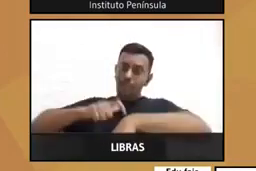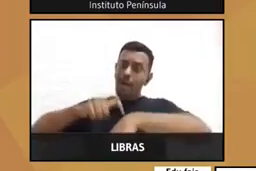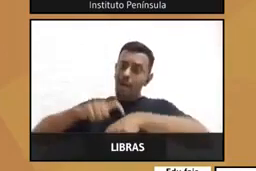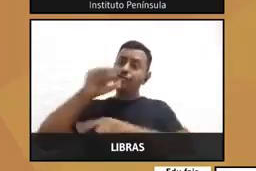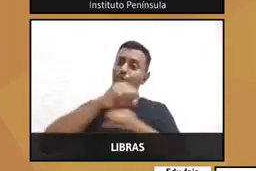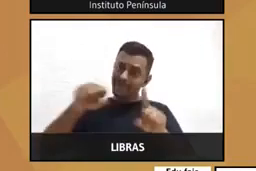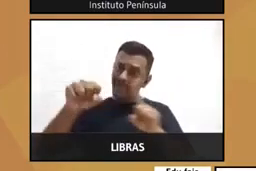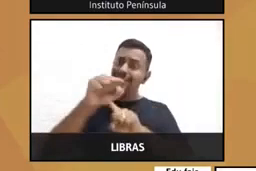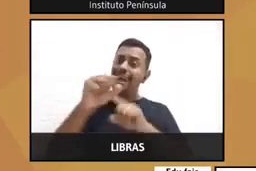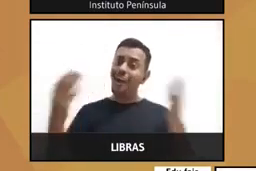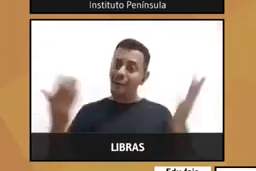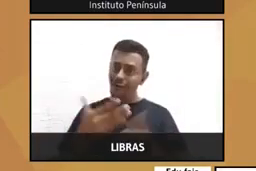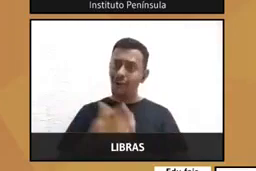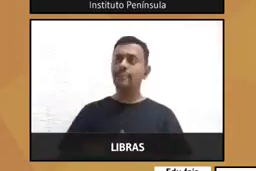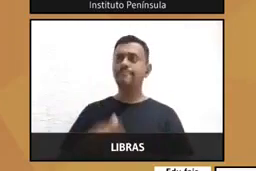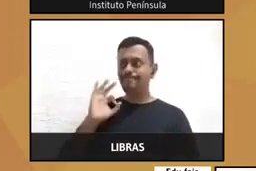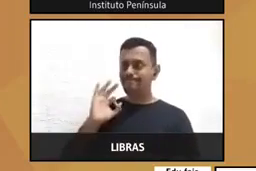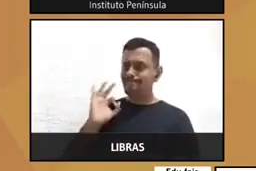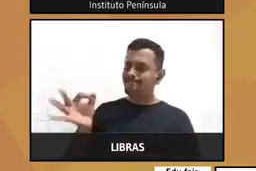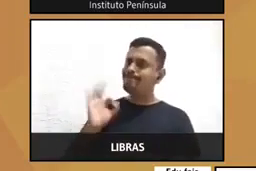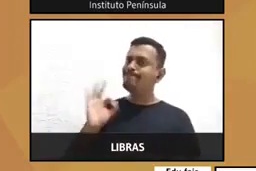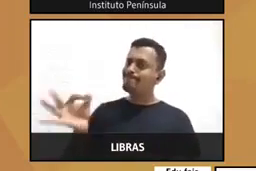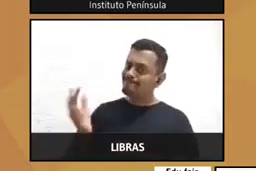certo. Eu tenho